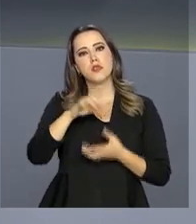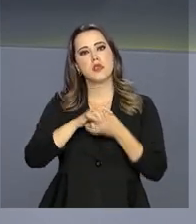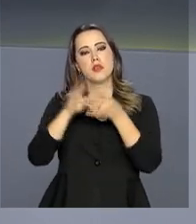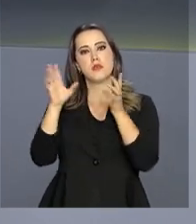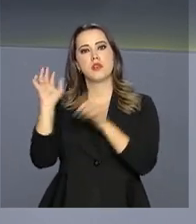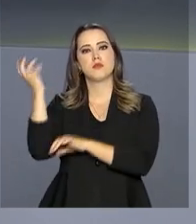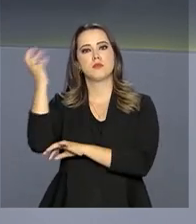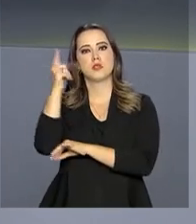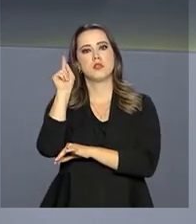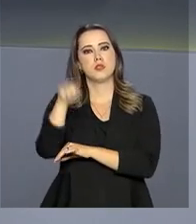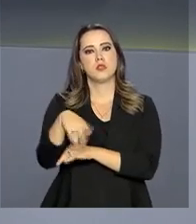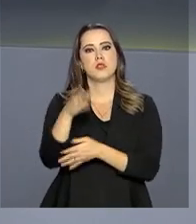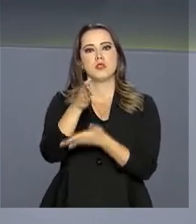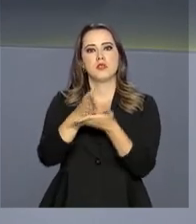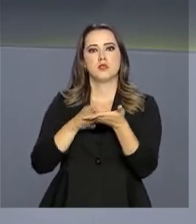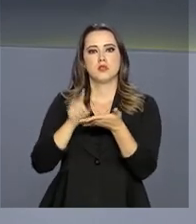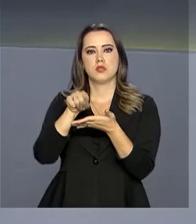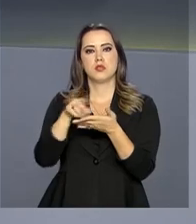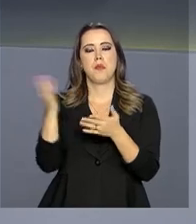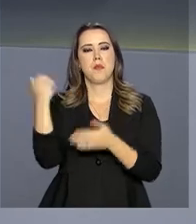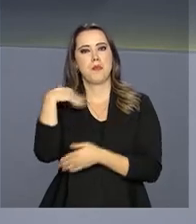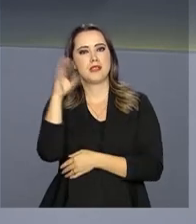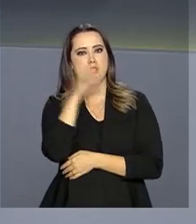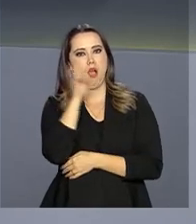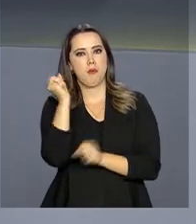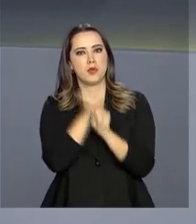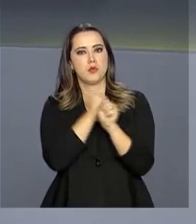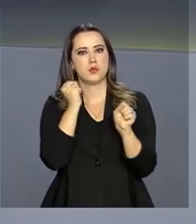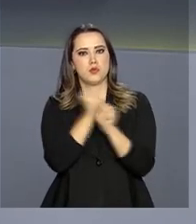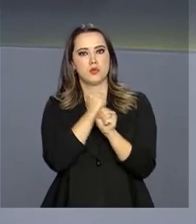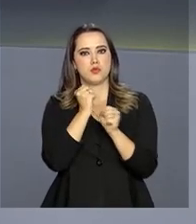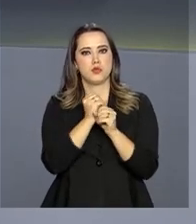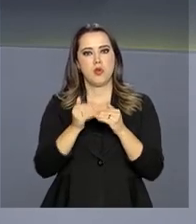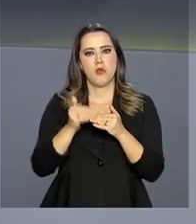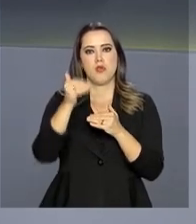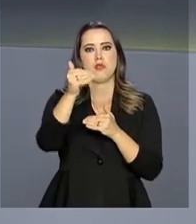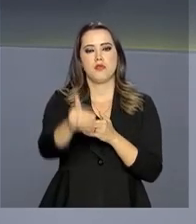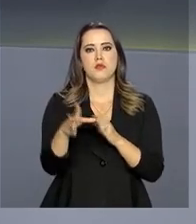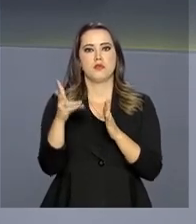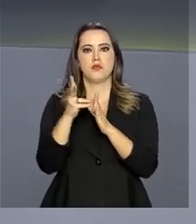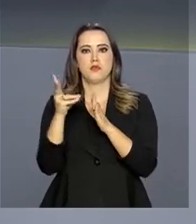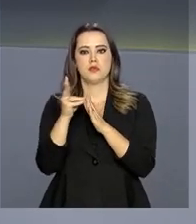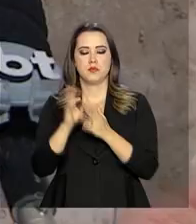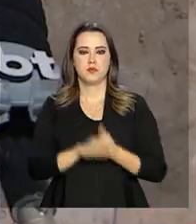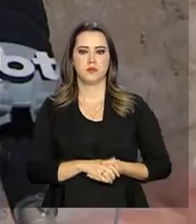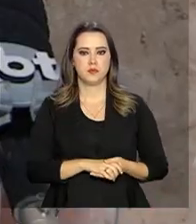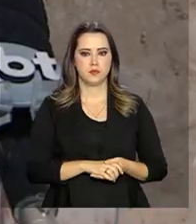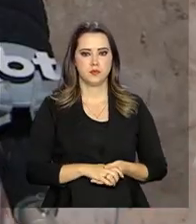licenças ambientais será dividida para agilizar a construção fora da área indígena.